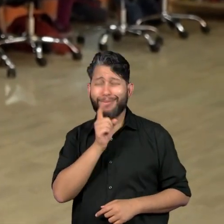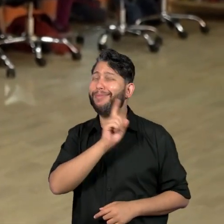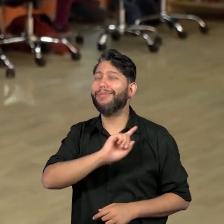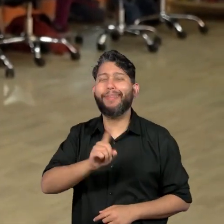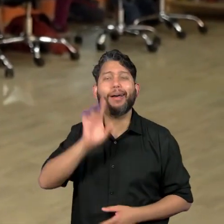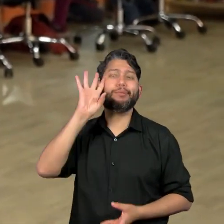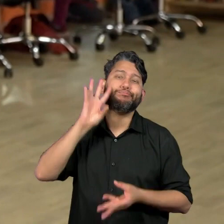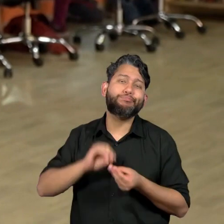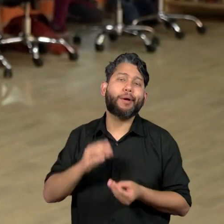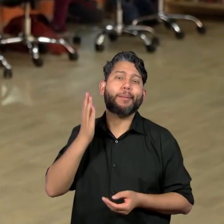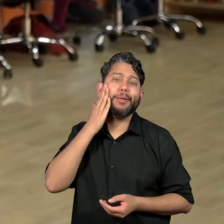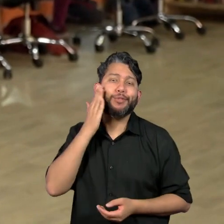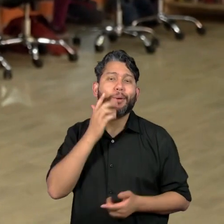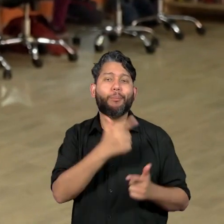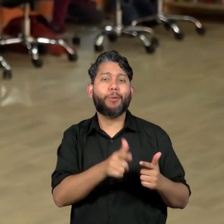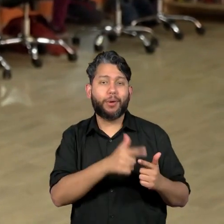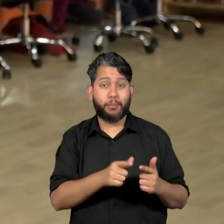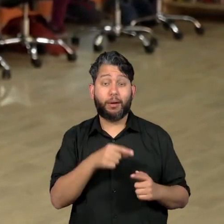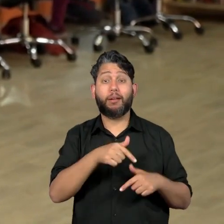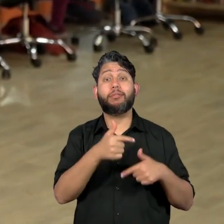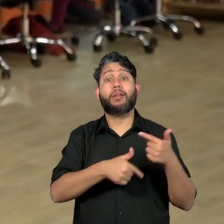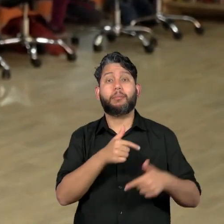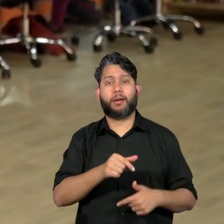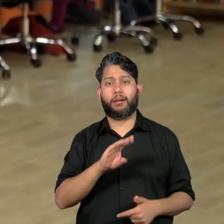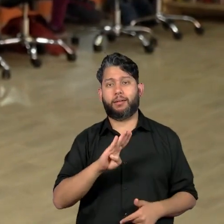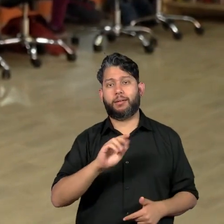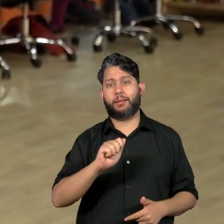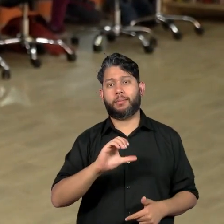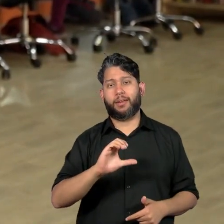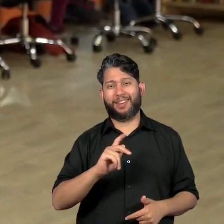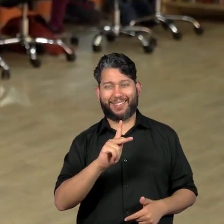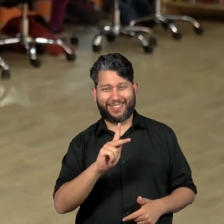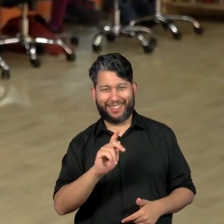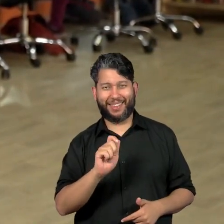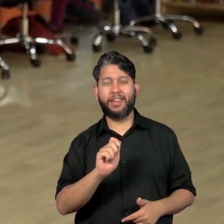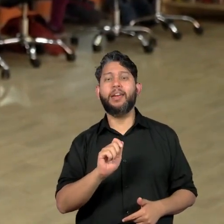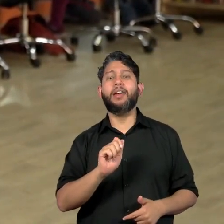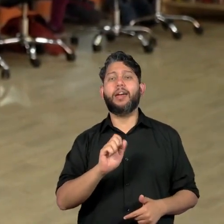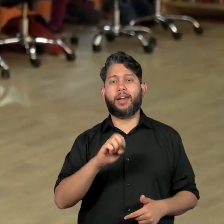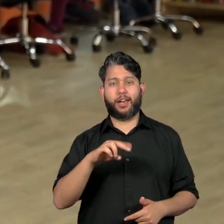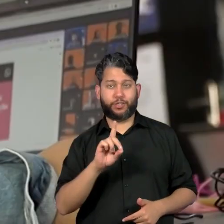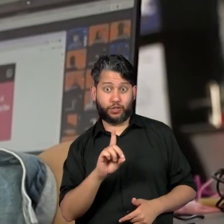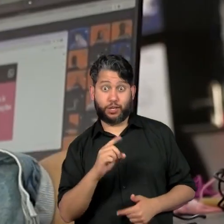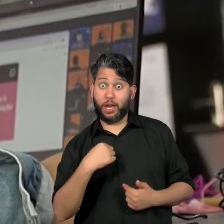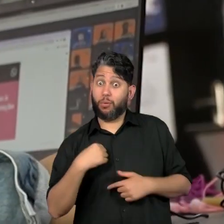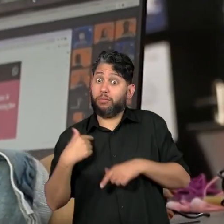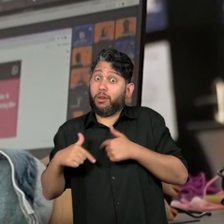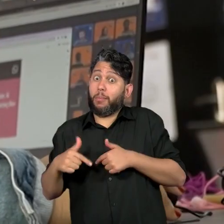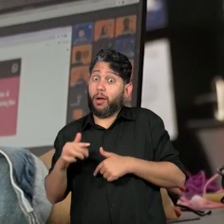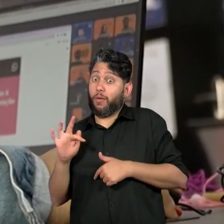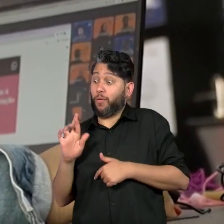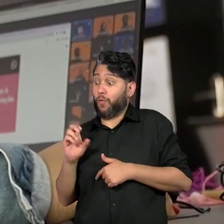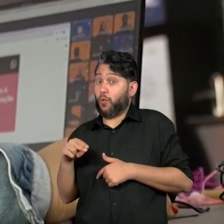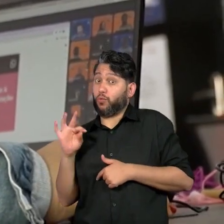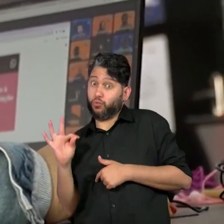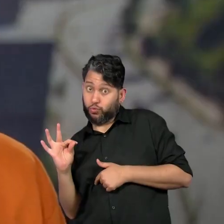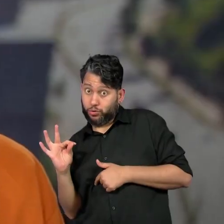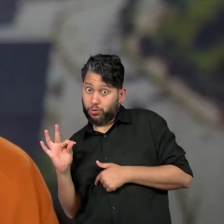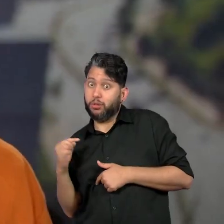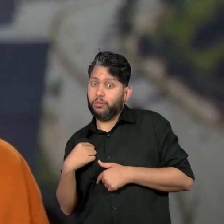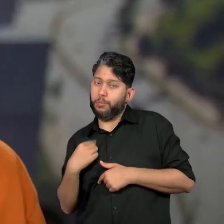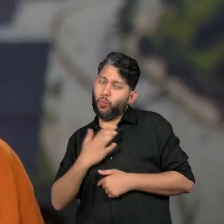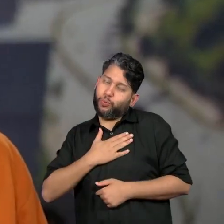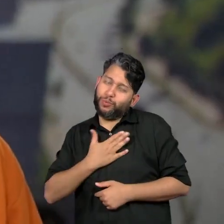ela fazia. Ela é da área de back-end, que foi o curso que eu fiz. E agora eu tô fazendo front-end, uma área que eu tô gostando bastante.